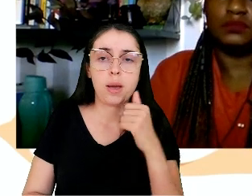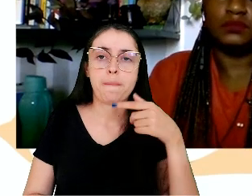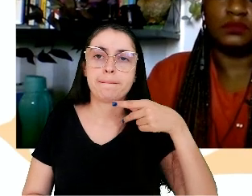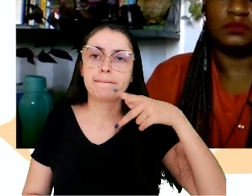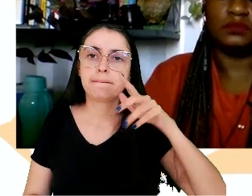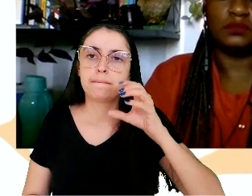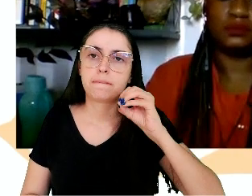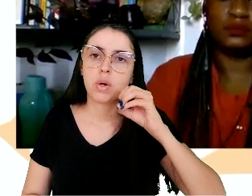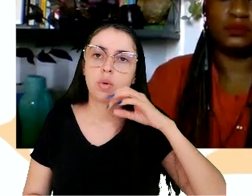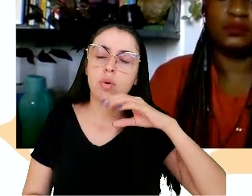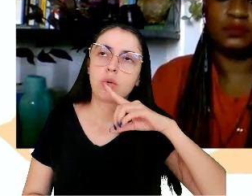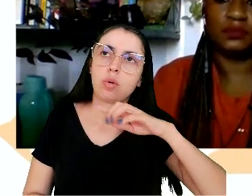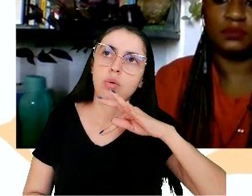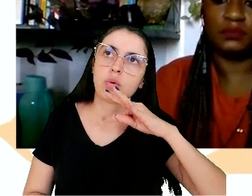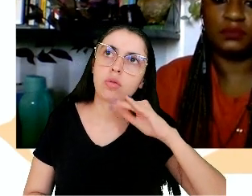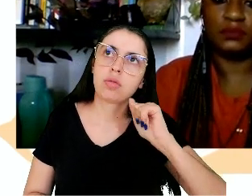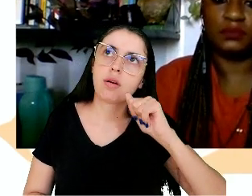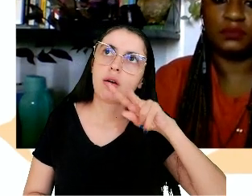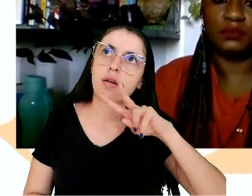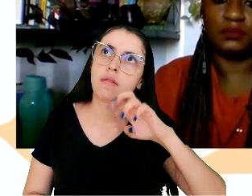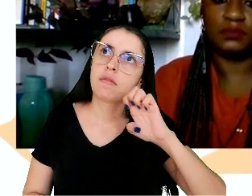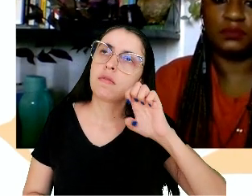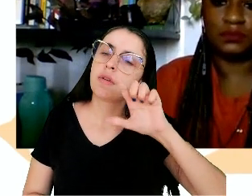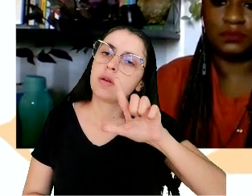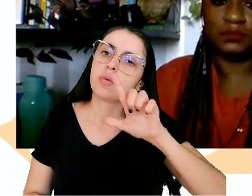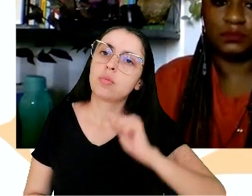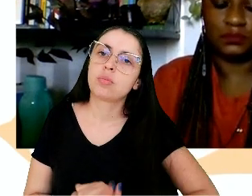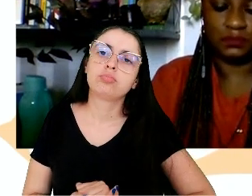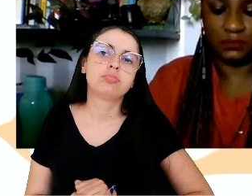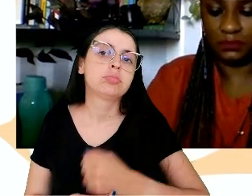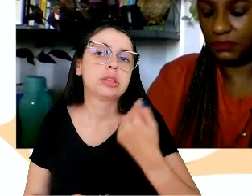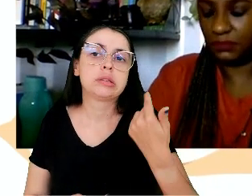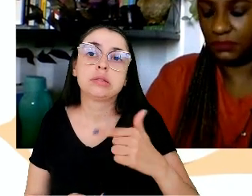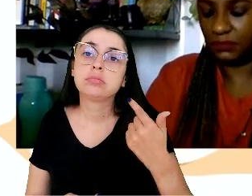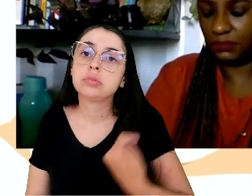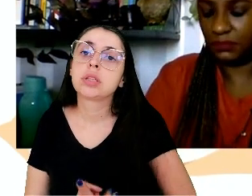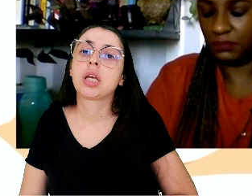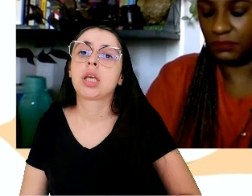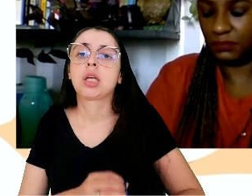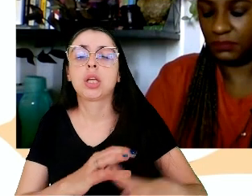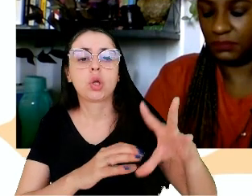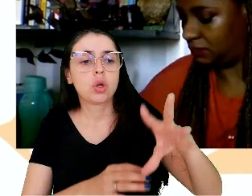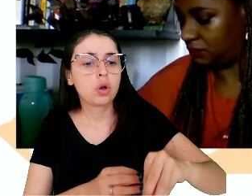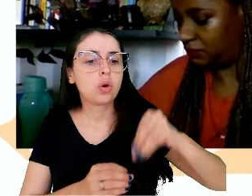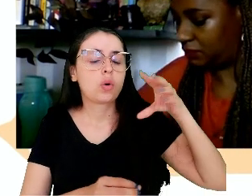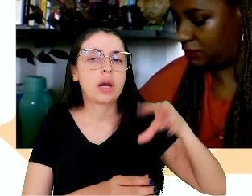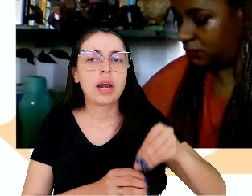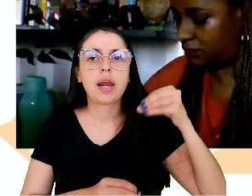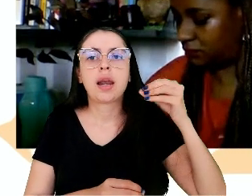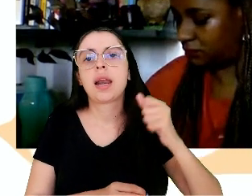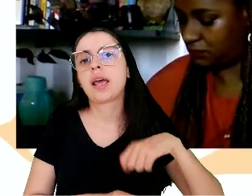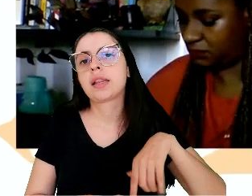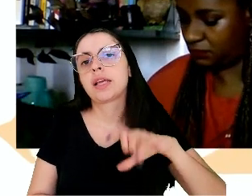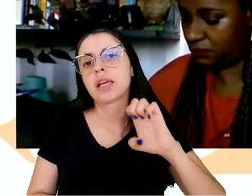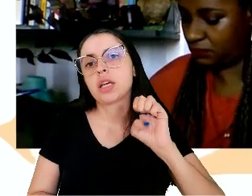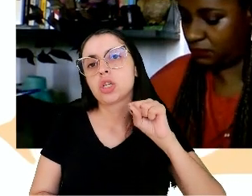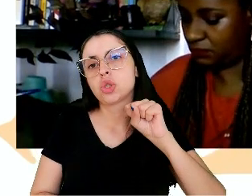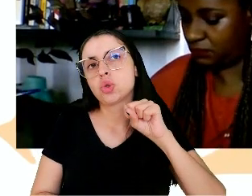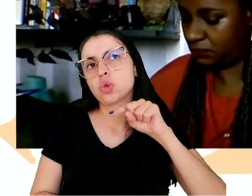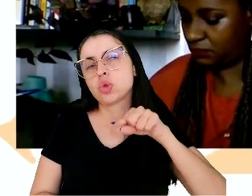quase metade da população, que não tem acesso à coleta de esgoto, portanto, sem condições mínimas de